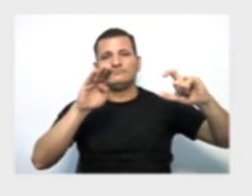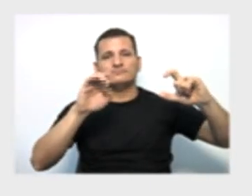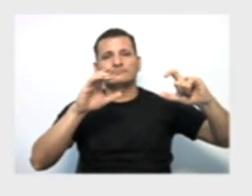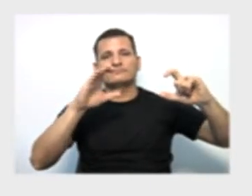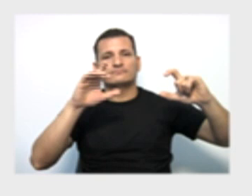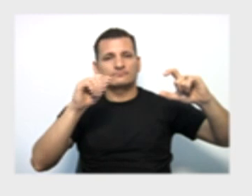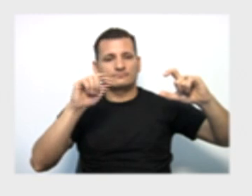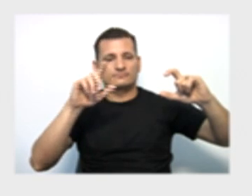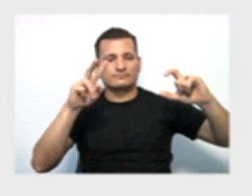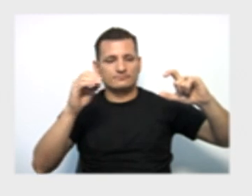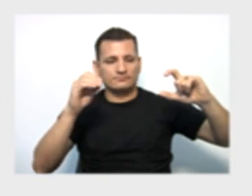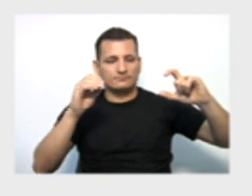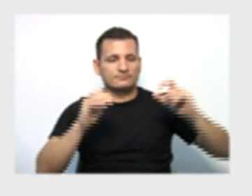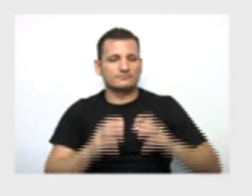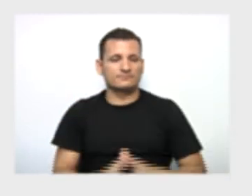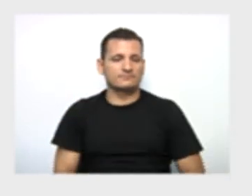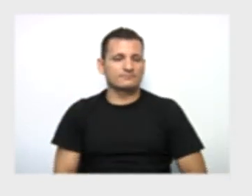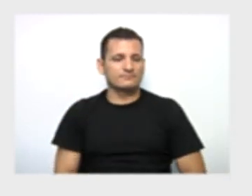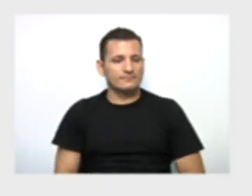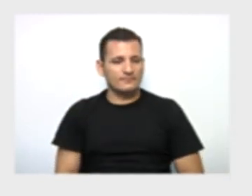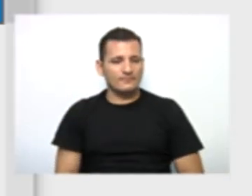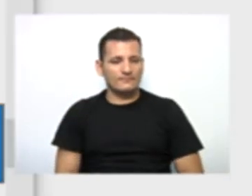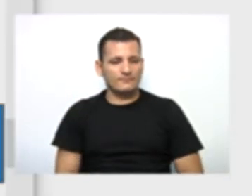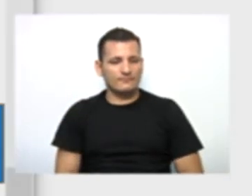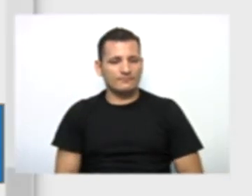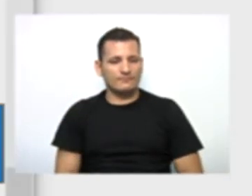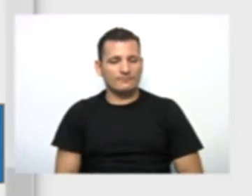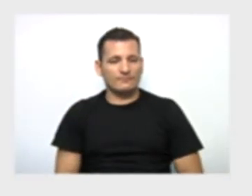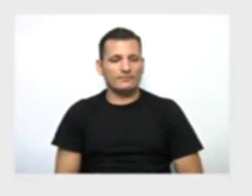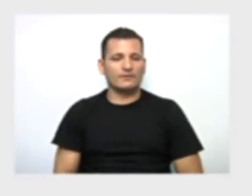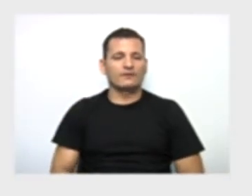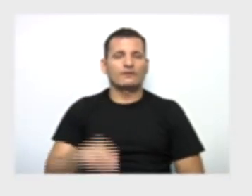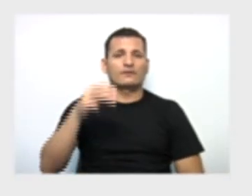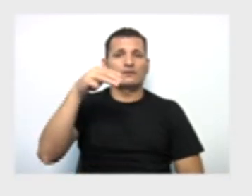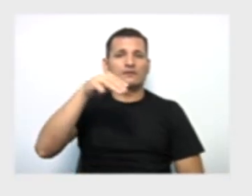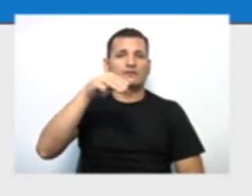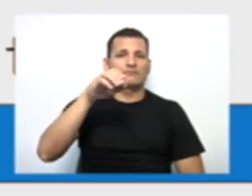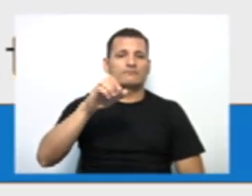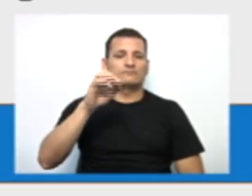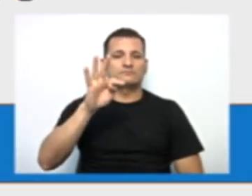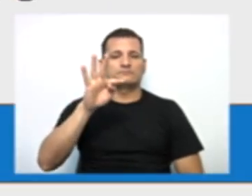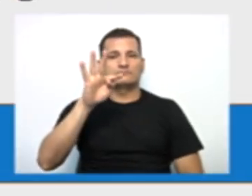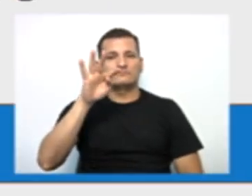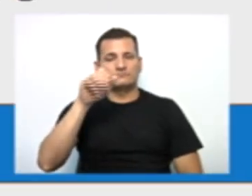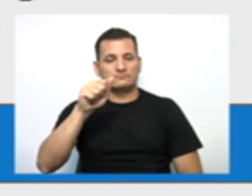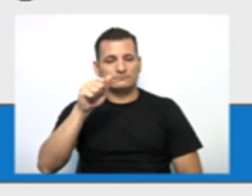vem de cabeça. A outra tag que também tem que ter é a tag meta